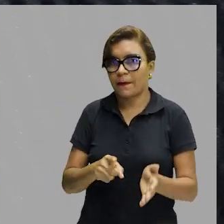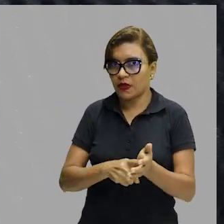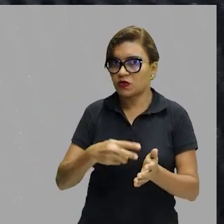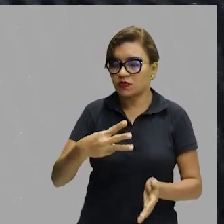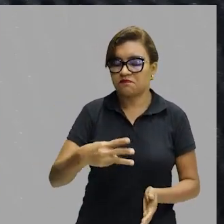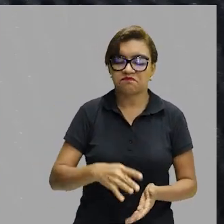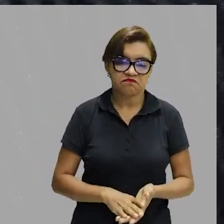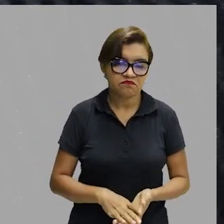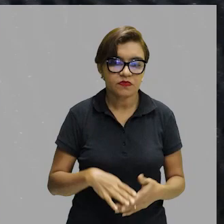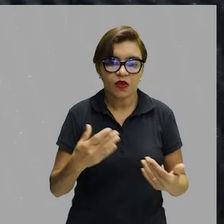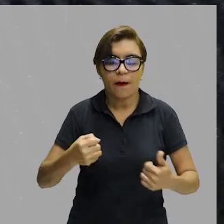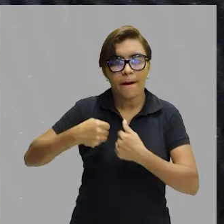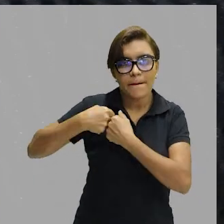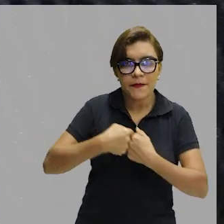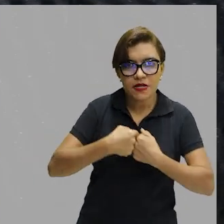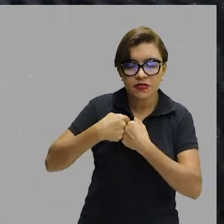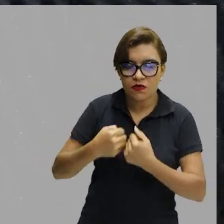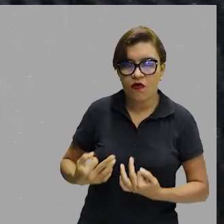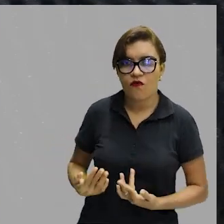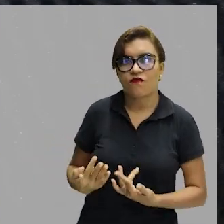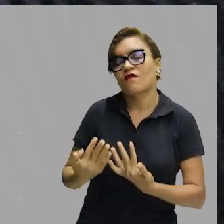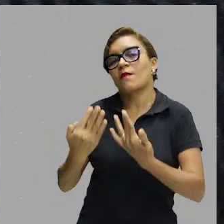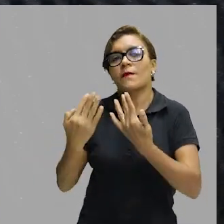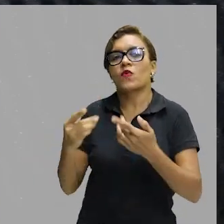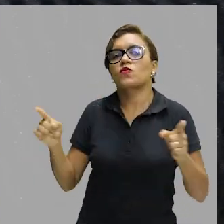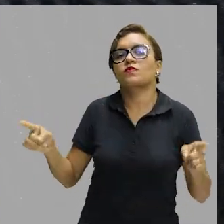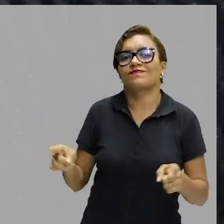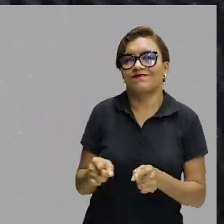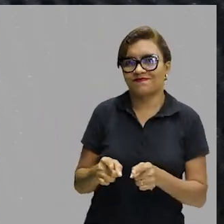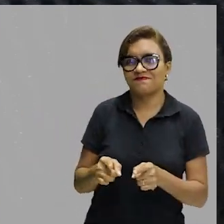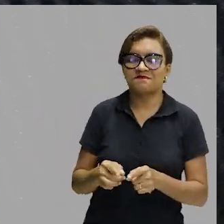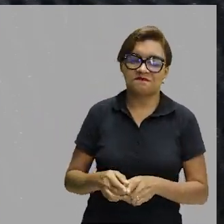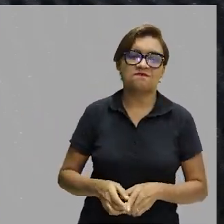a pressão máxima de vapor vai diminuir.